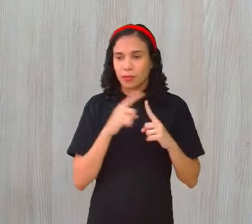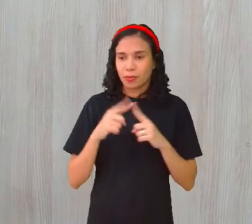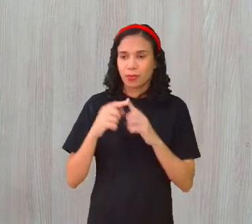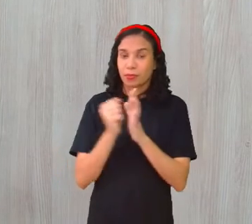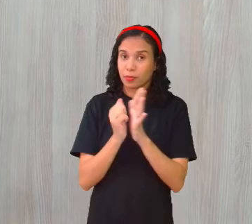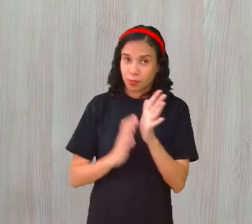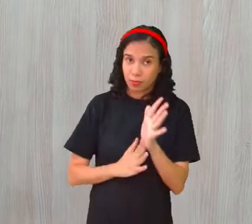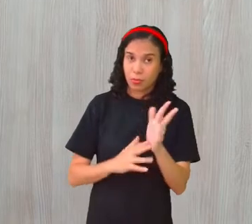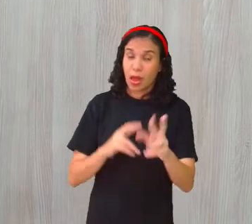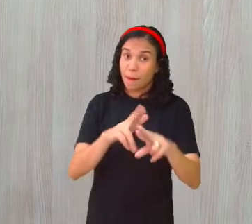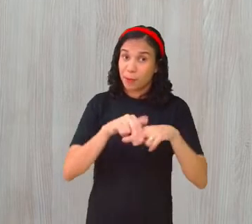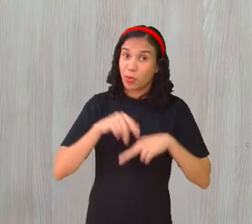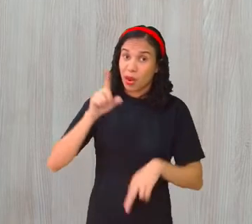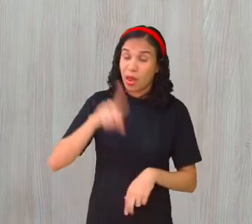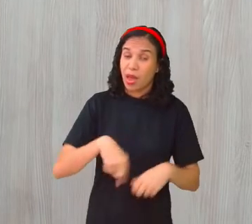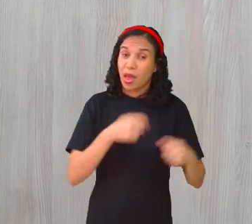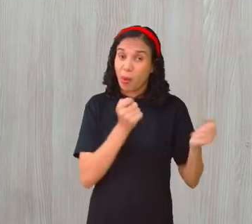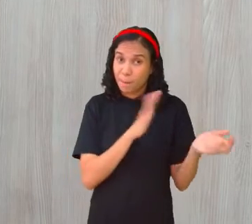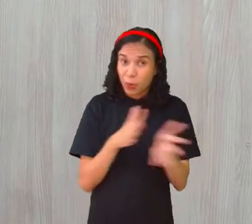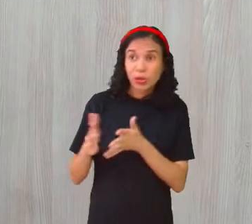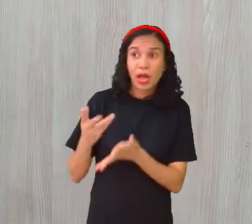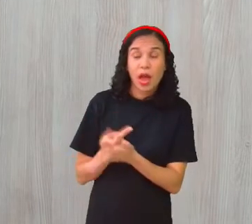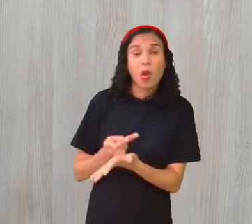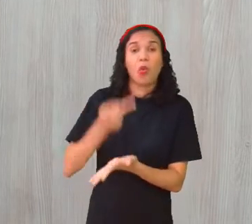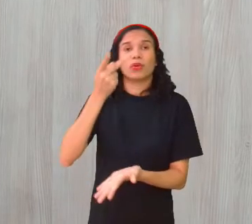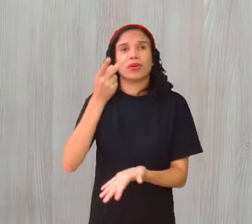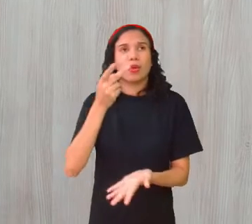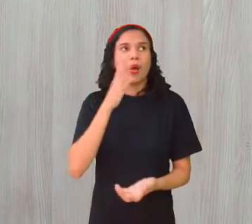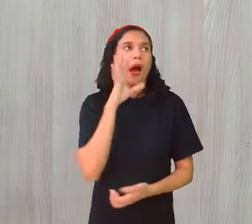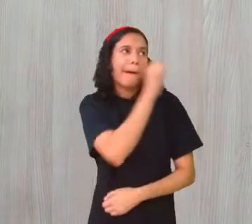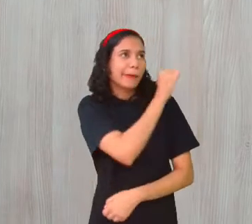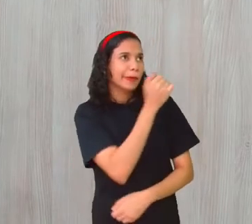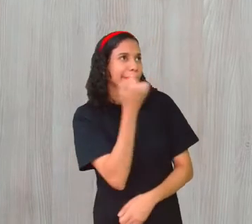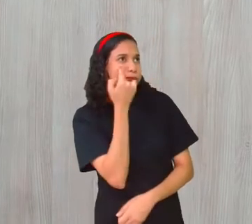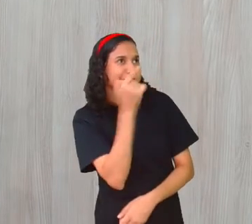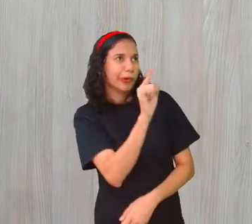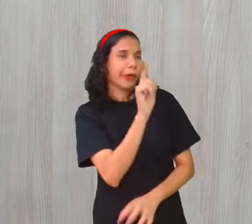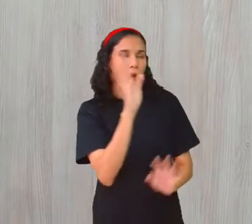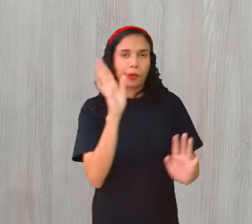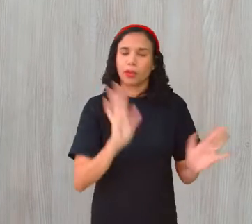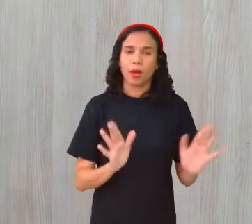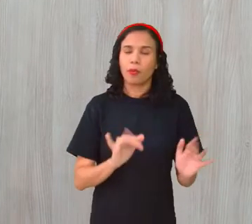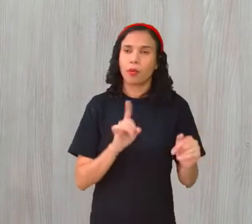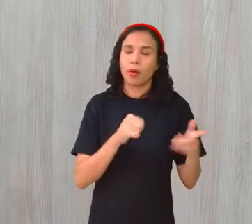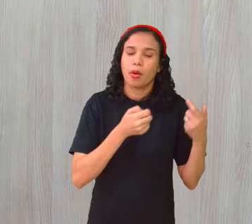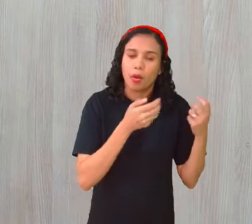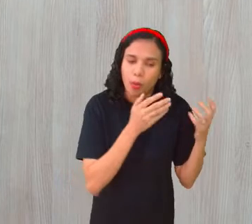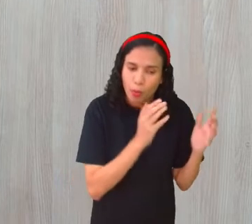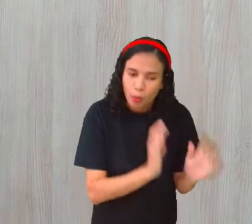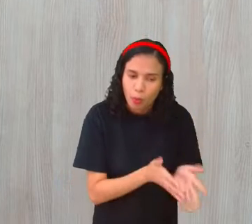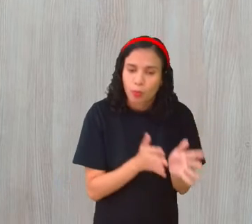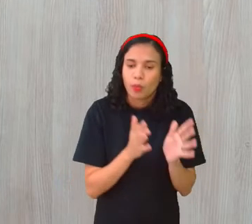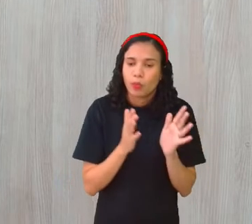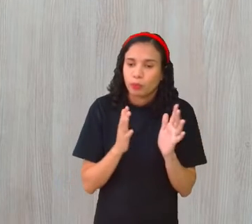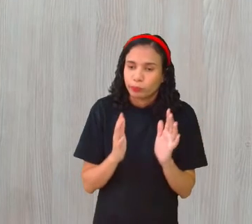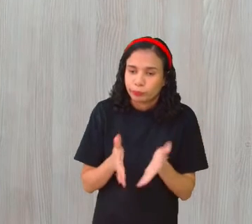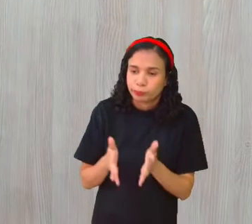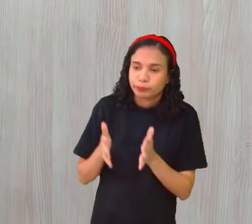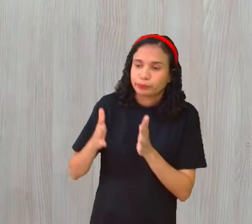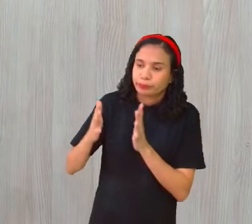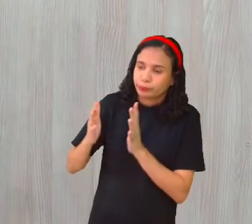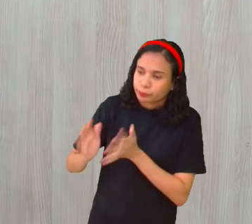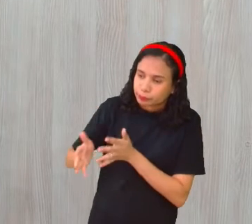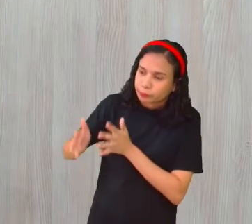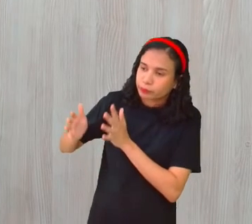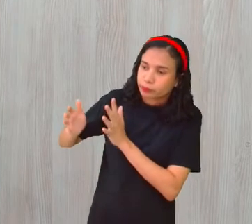atividade. Então não é um processo que aconteceu assim de uma hora para outra, né? Foi um processo bem mais